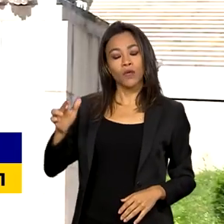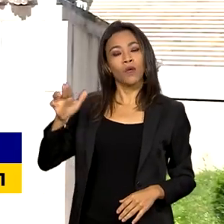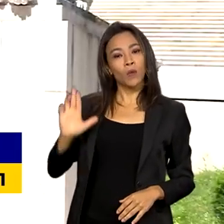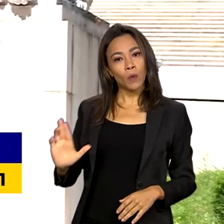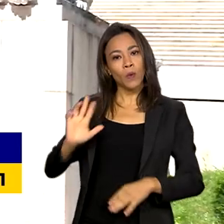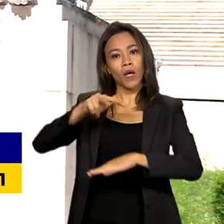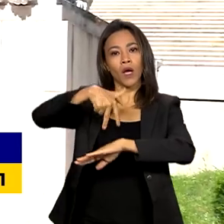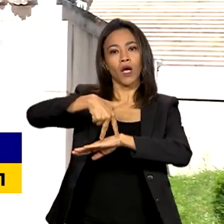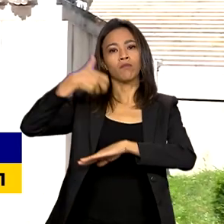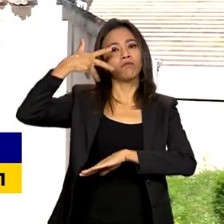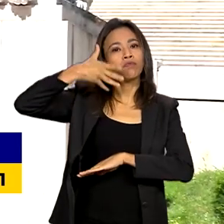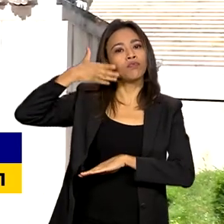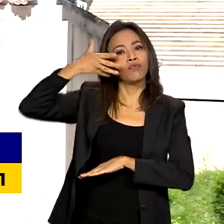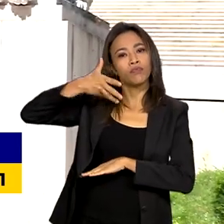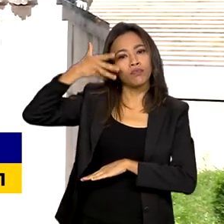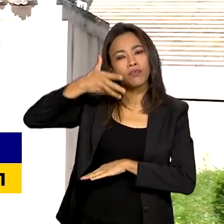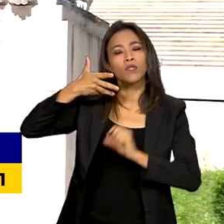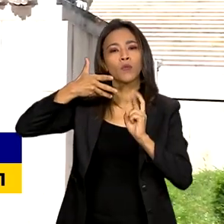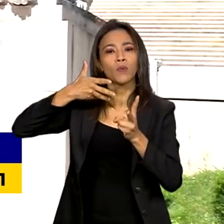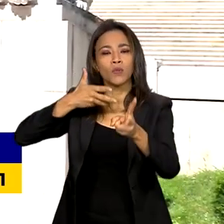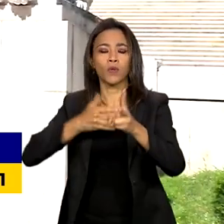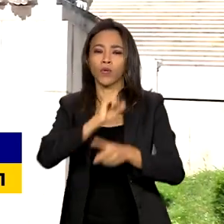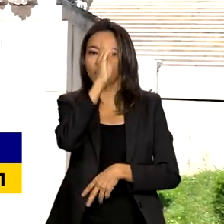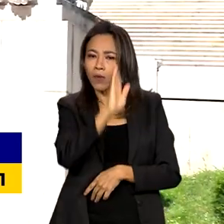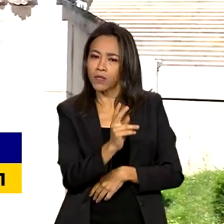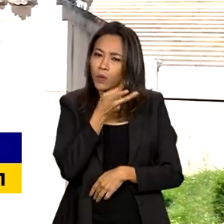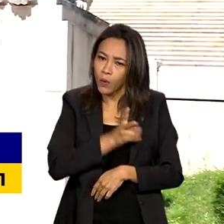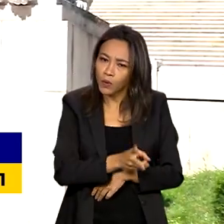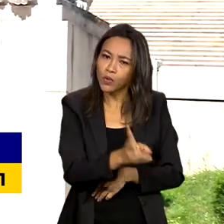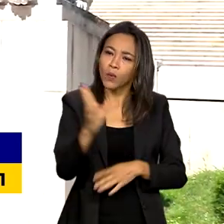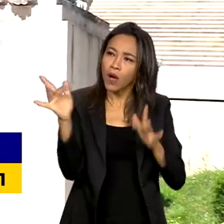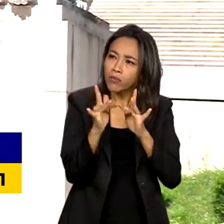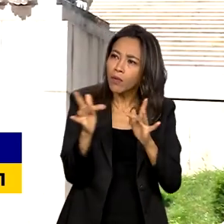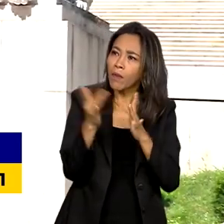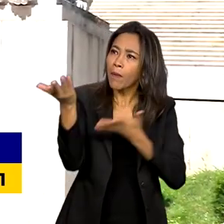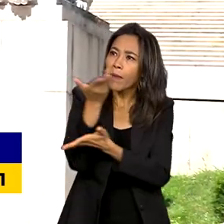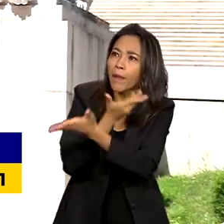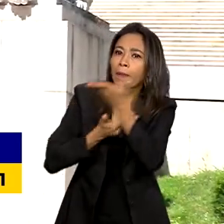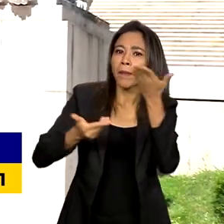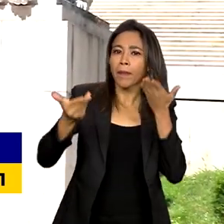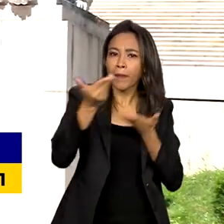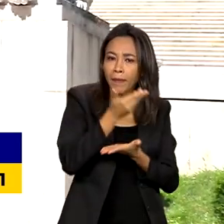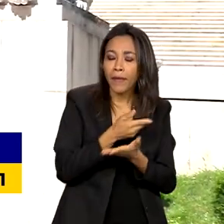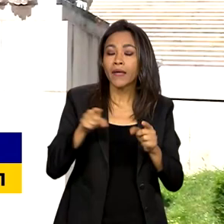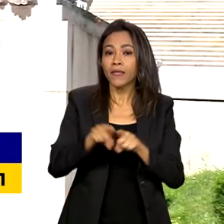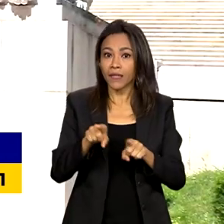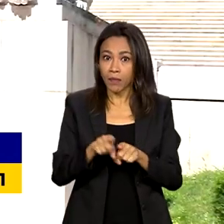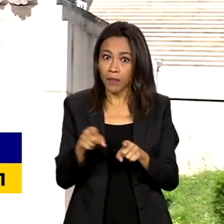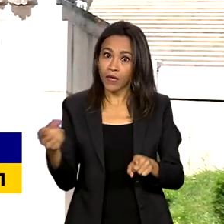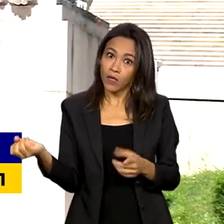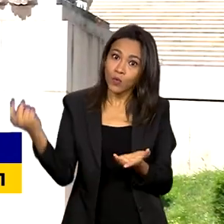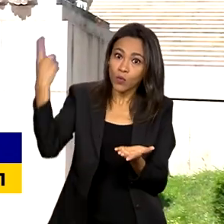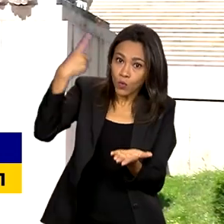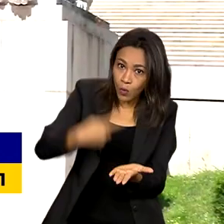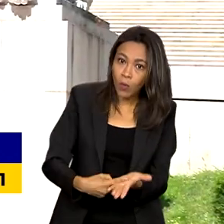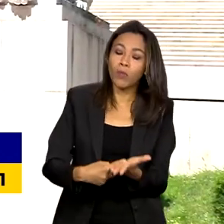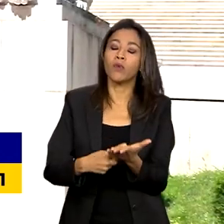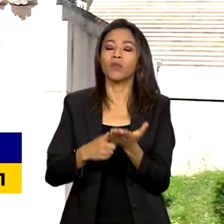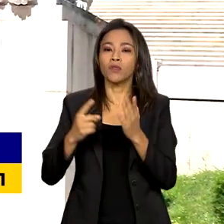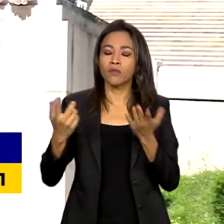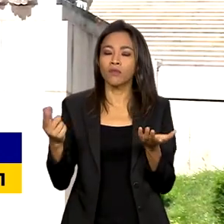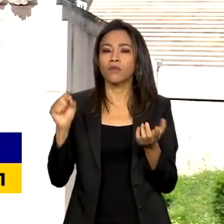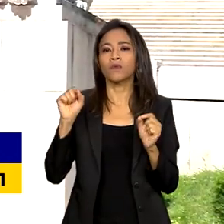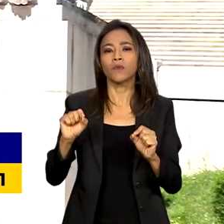que o Brasil segue empenhado em retomar a tradição diplomática e também renovar os compromissos com as